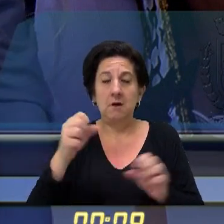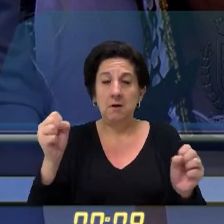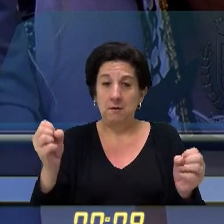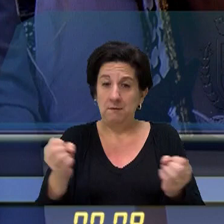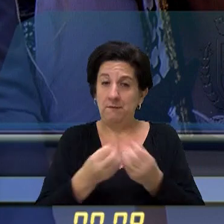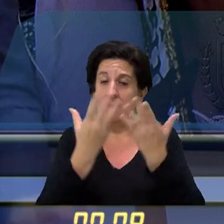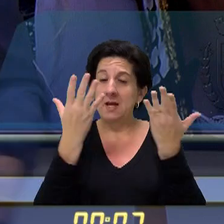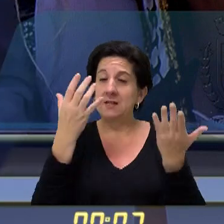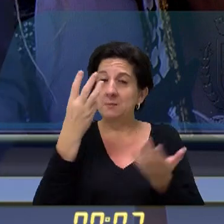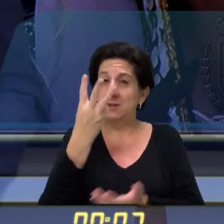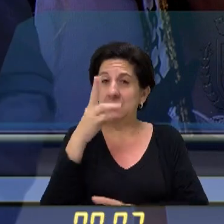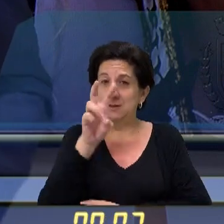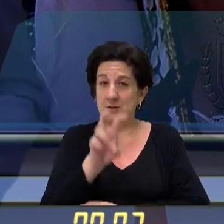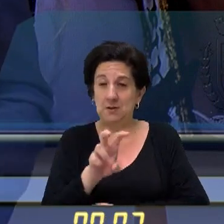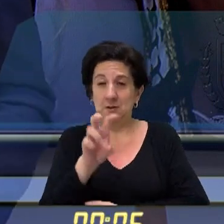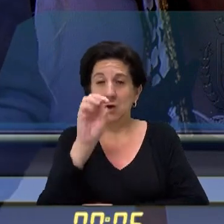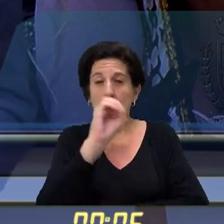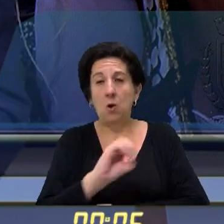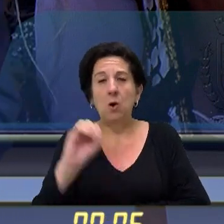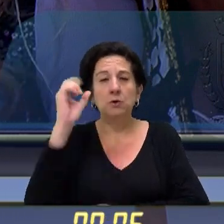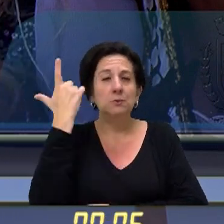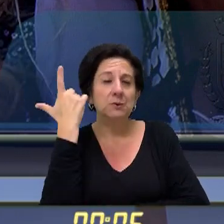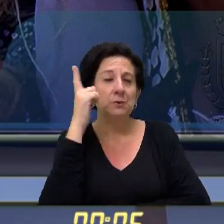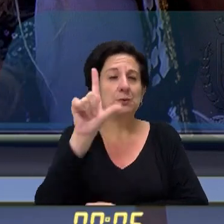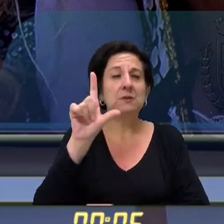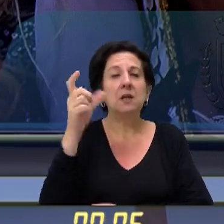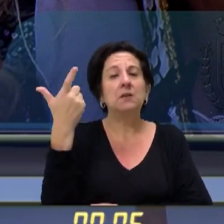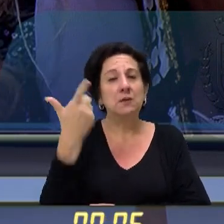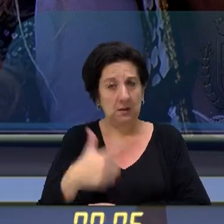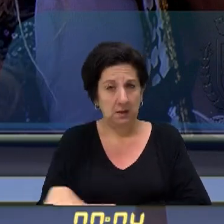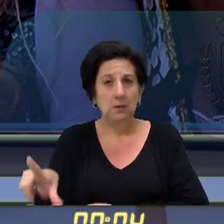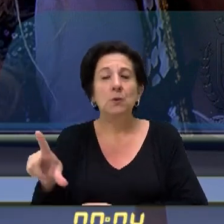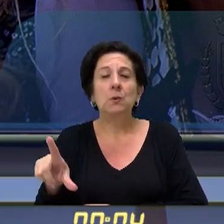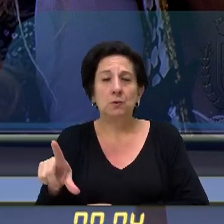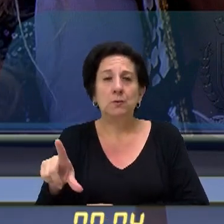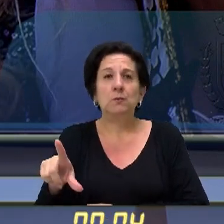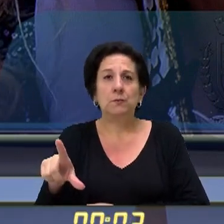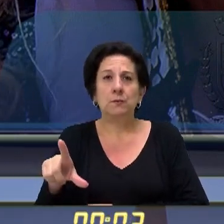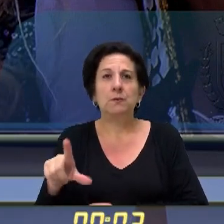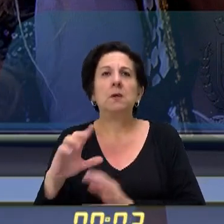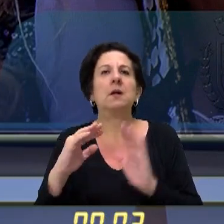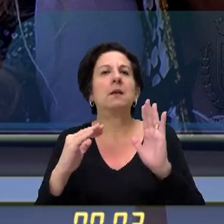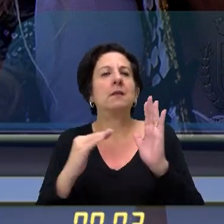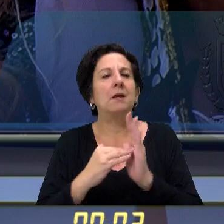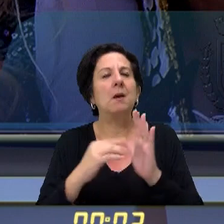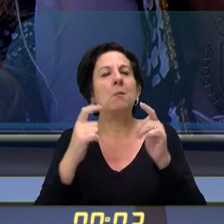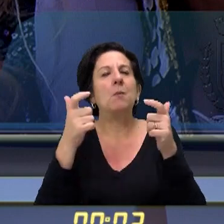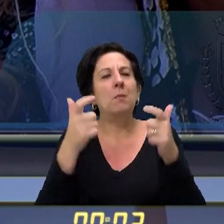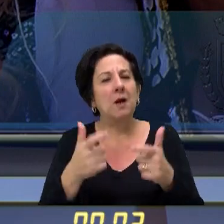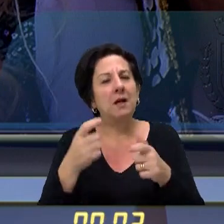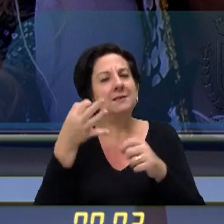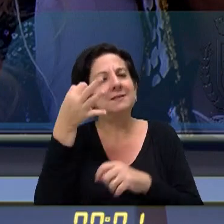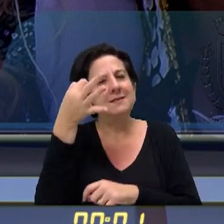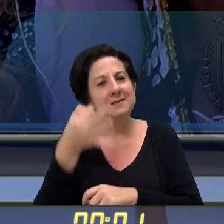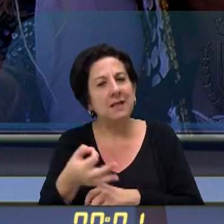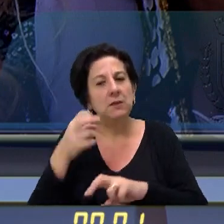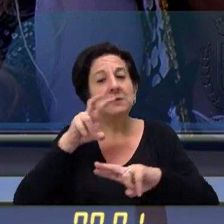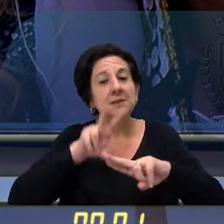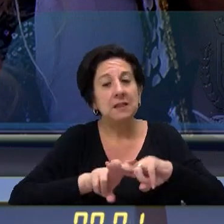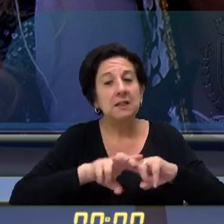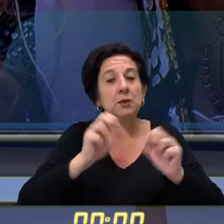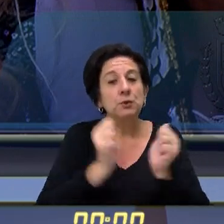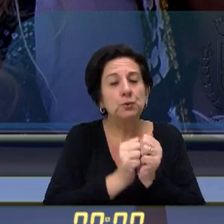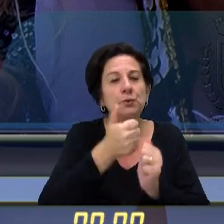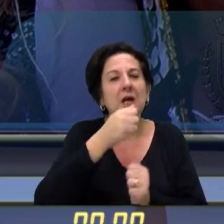da Oktoberfest, a 35ª, que com certeza será sucesso novamente, no tempo e no espaço certo, sentar com a